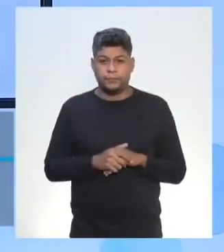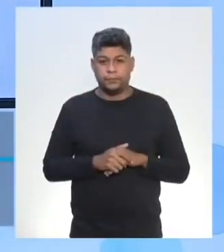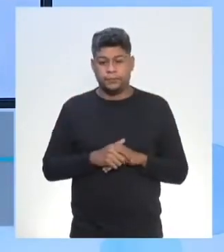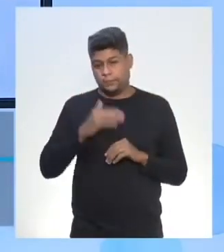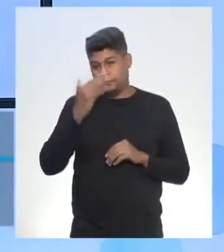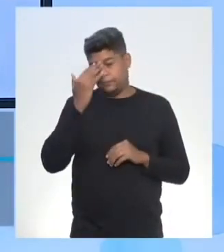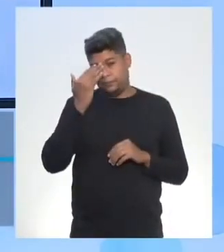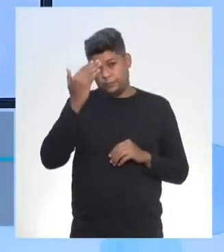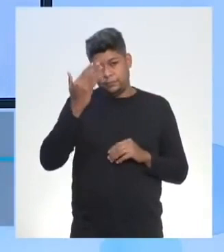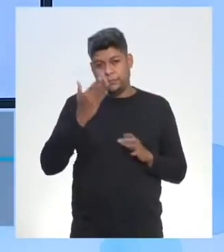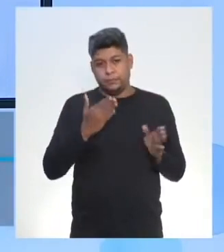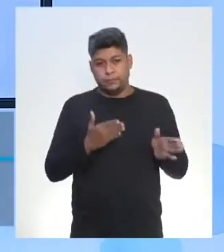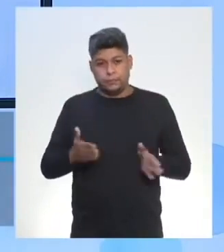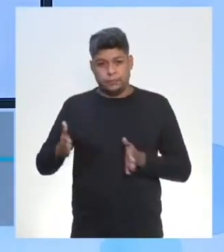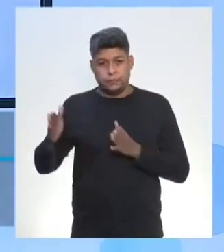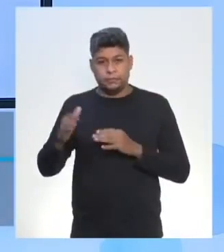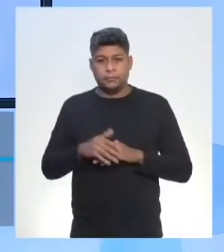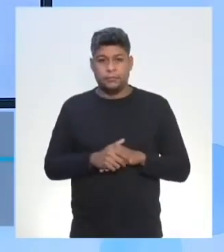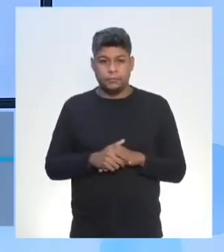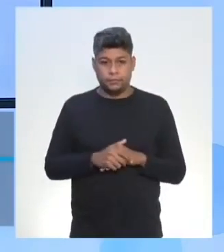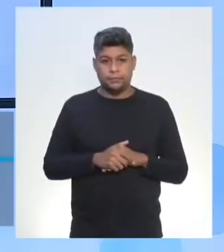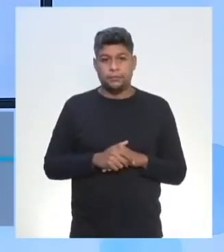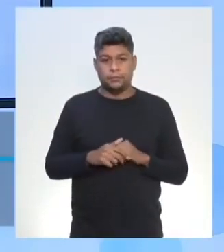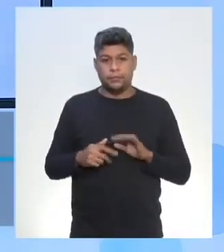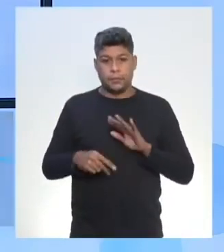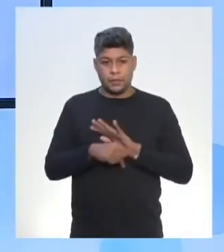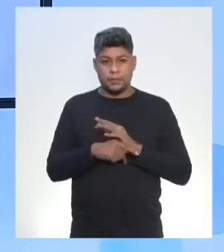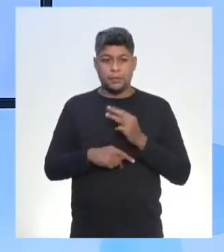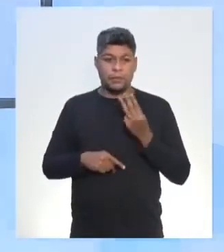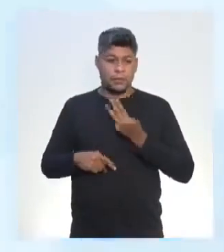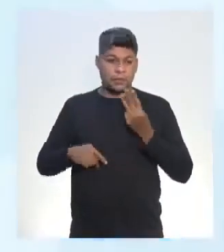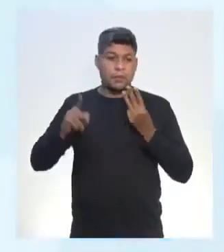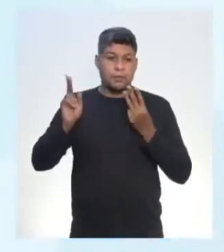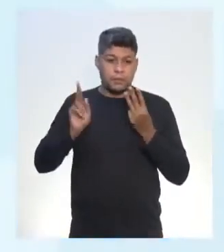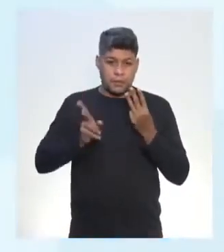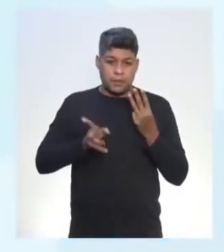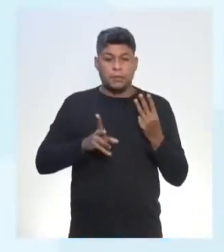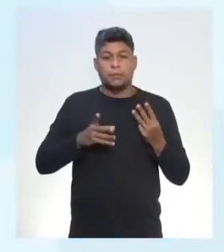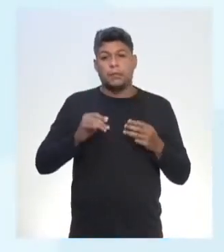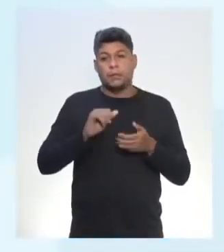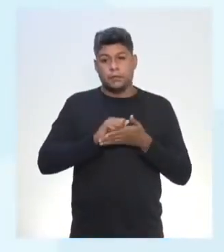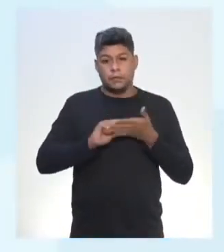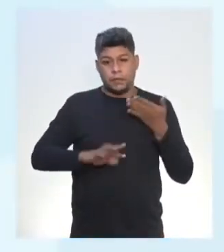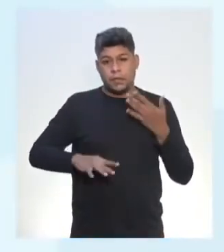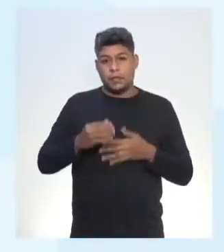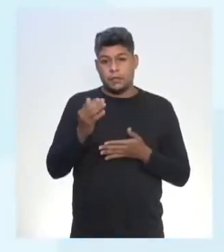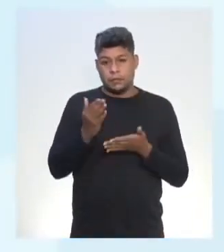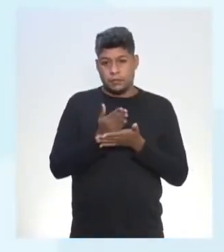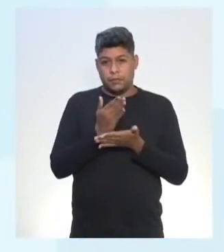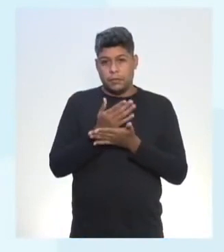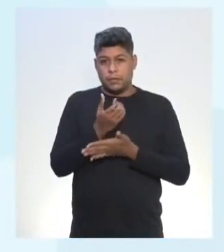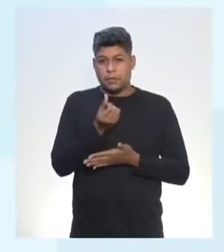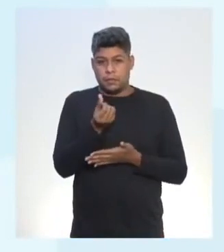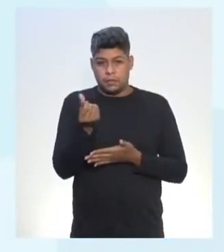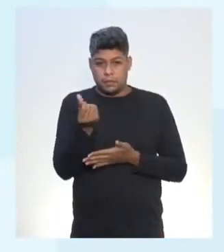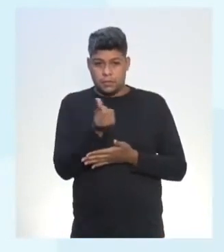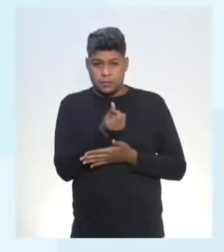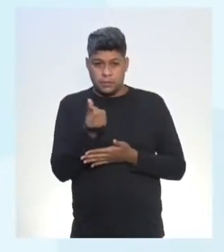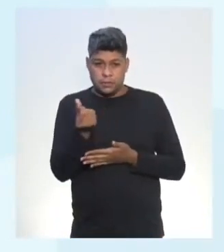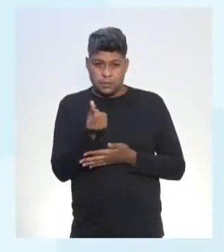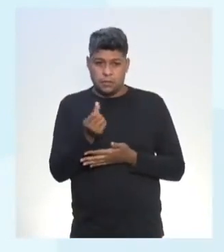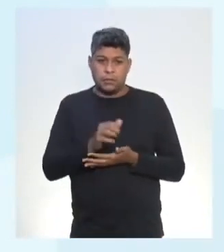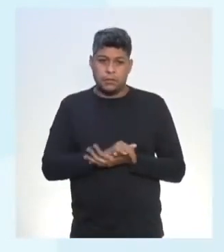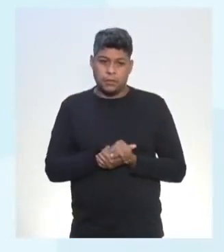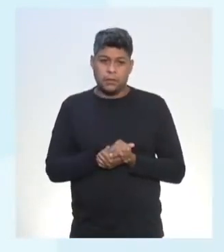Obrigada. Vamos para o próximo agora. Na questão 3, é o mesmo exercício, está lá na página 66, lembrando que é o volume 2,